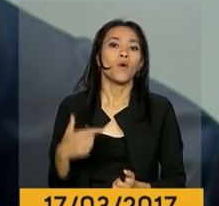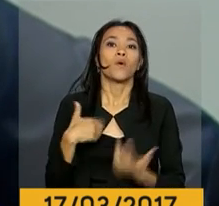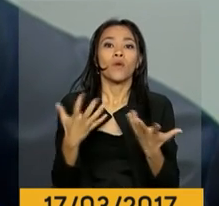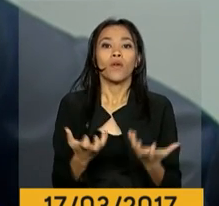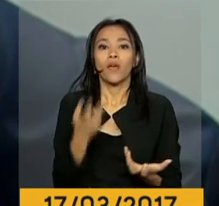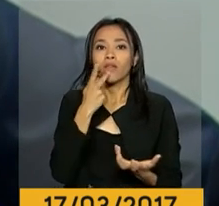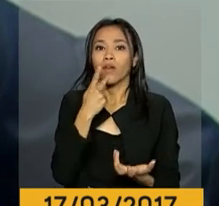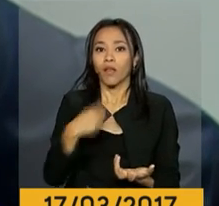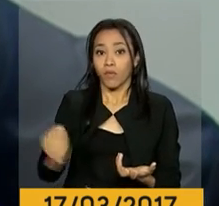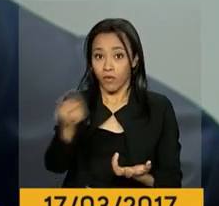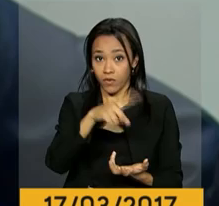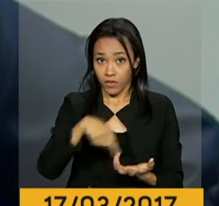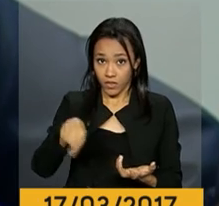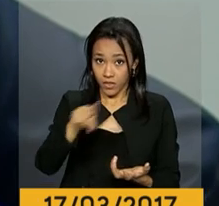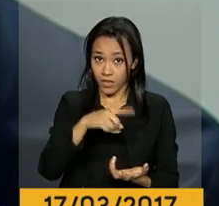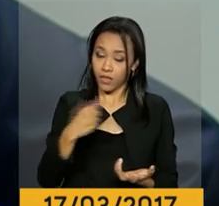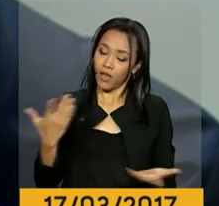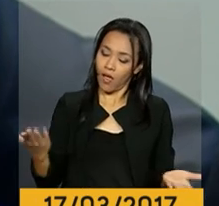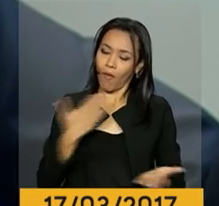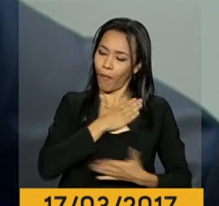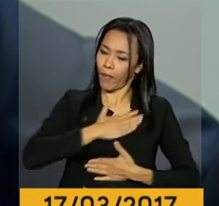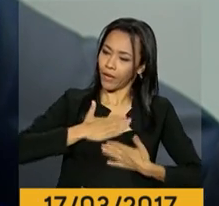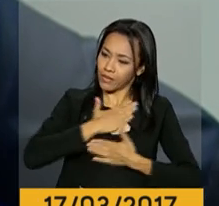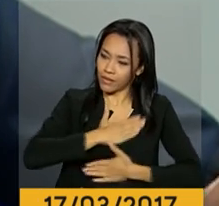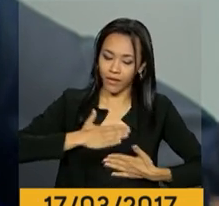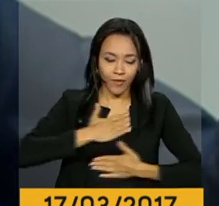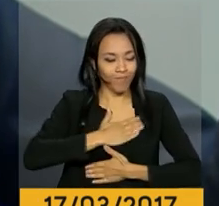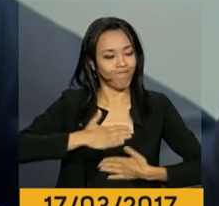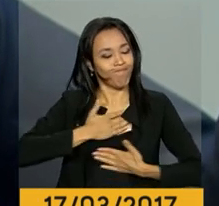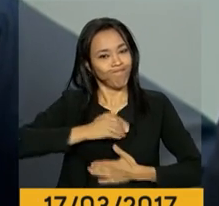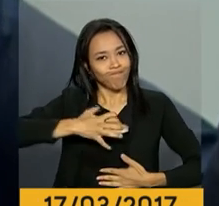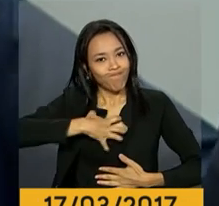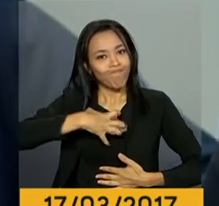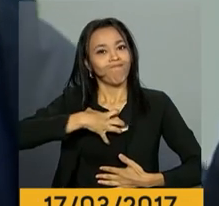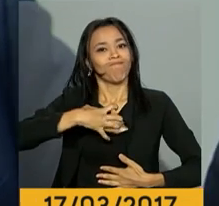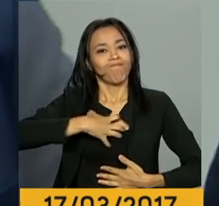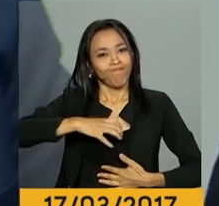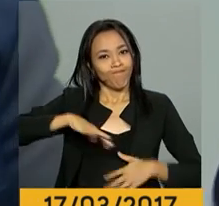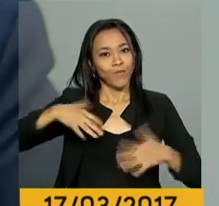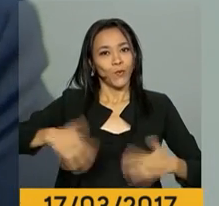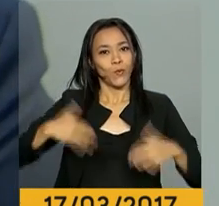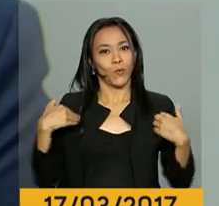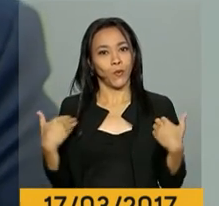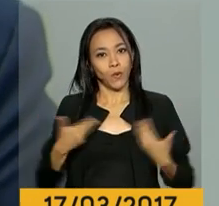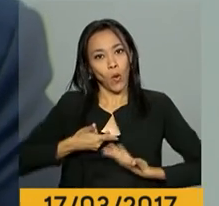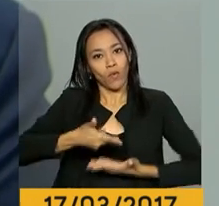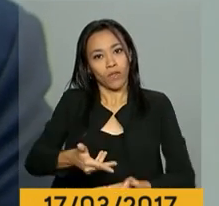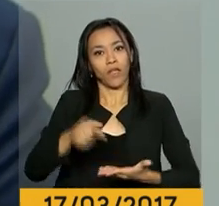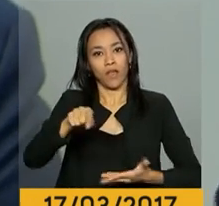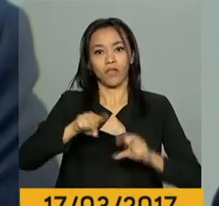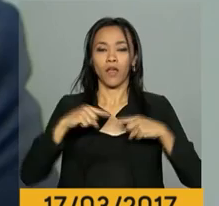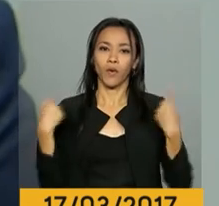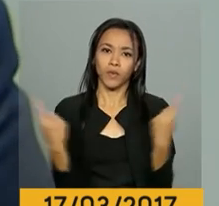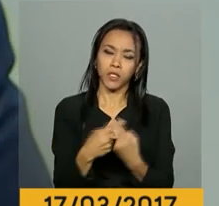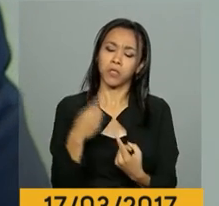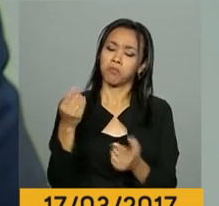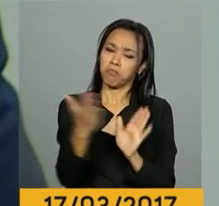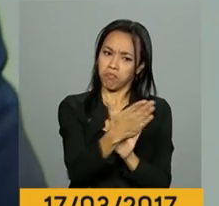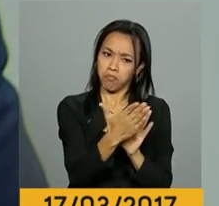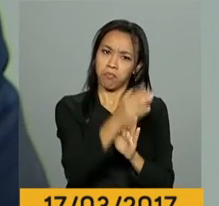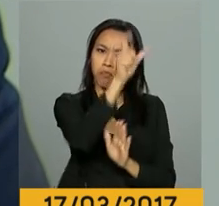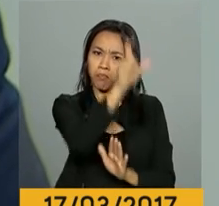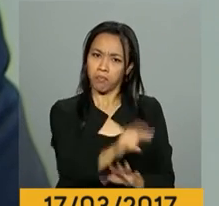dizer é que tem sido um prazer redobrado vir a estas reuniões. O ministro Kassab tem feito um belíssimo